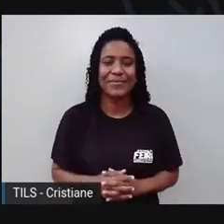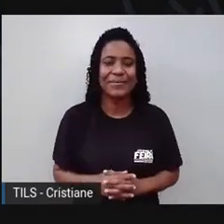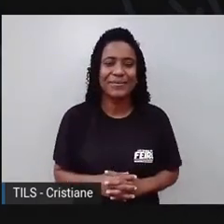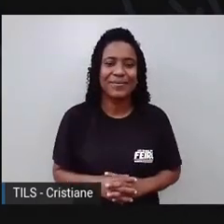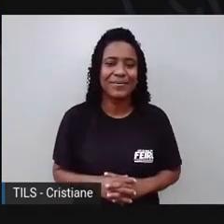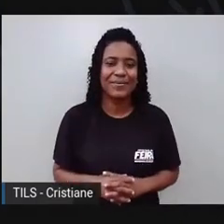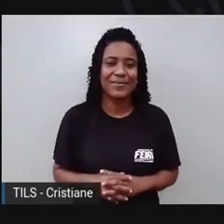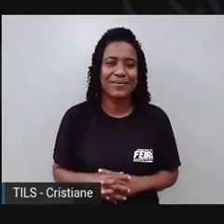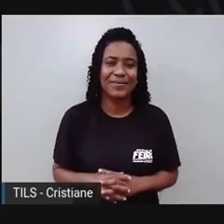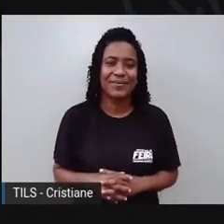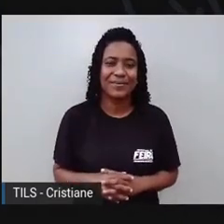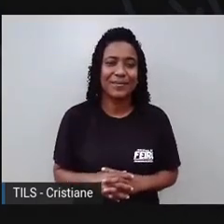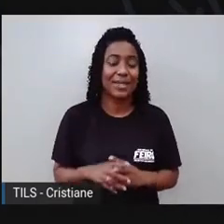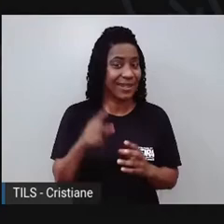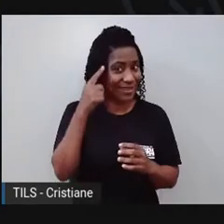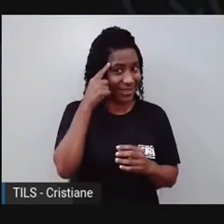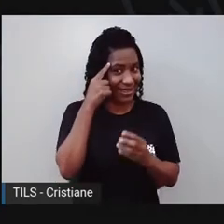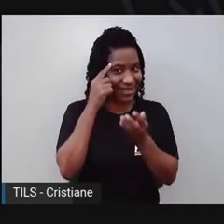Bolinha,